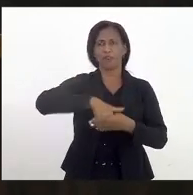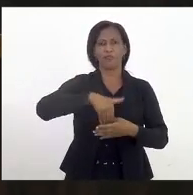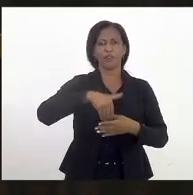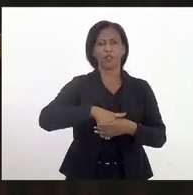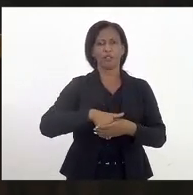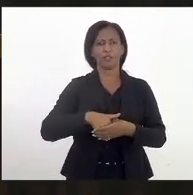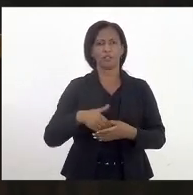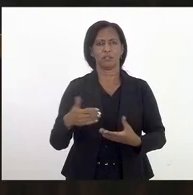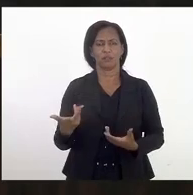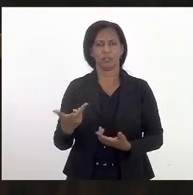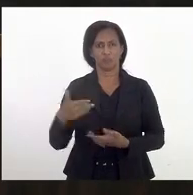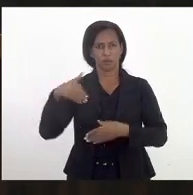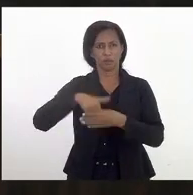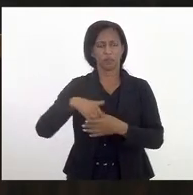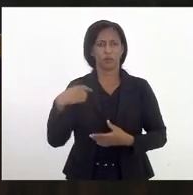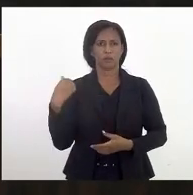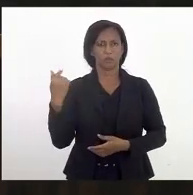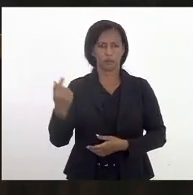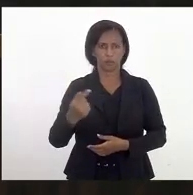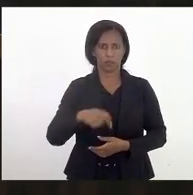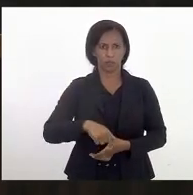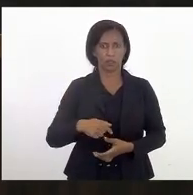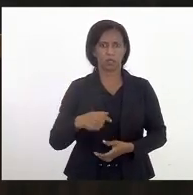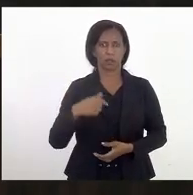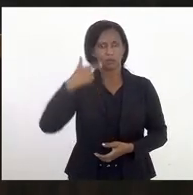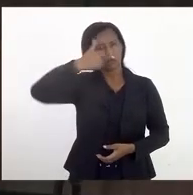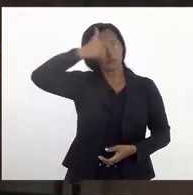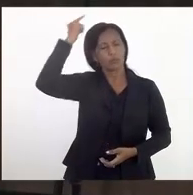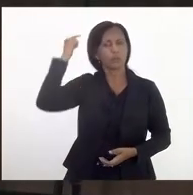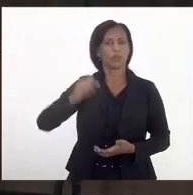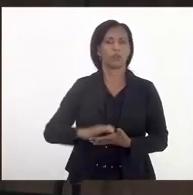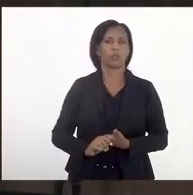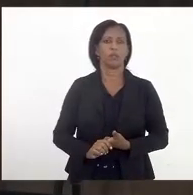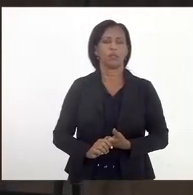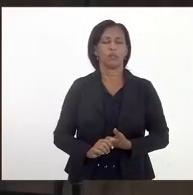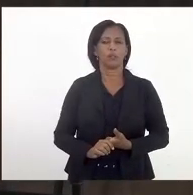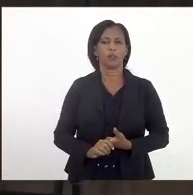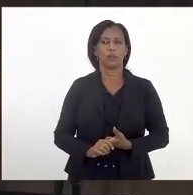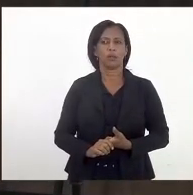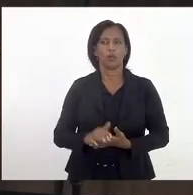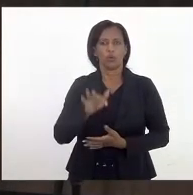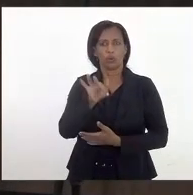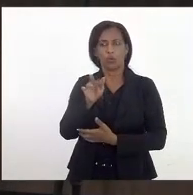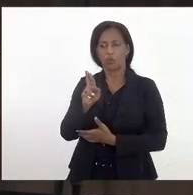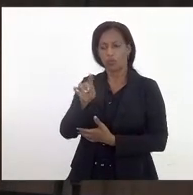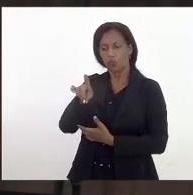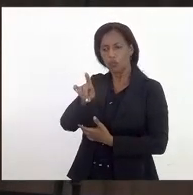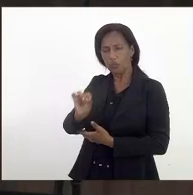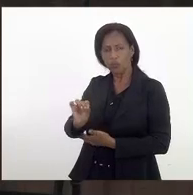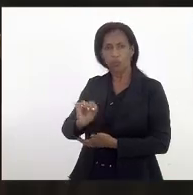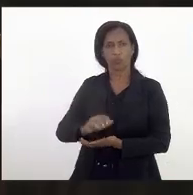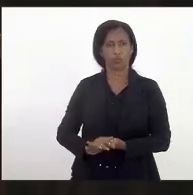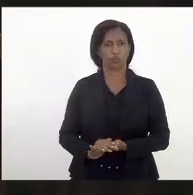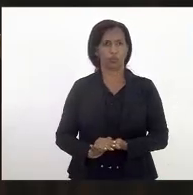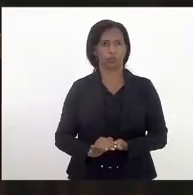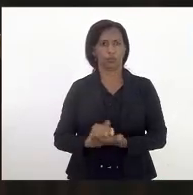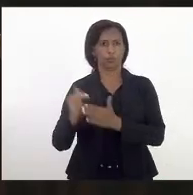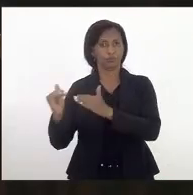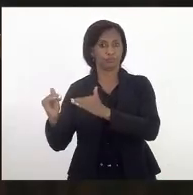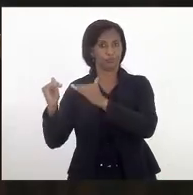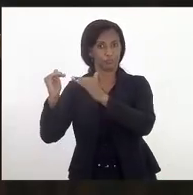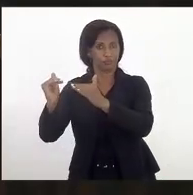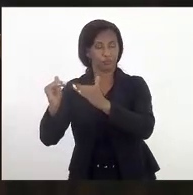ano aquilo supera Rio voltamos esse ano nos Paulo a Constituição do fundo o soberano